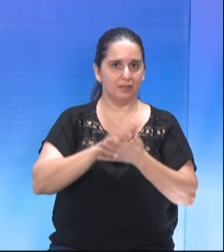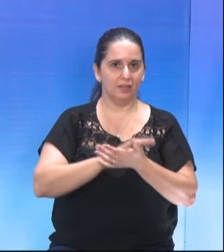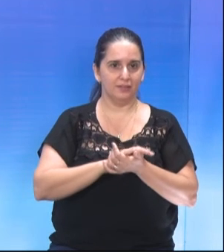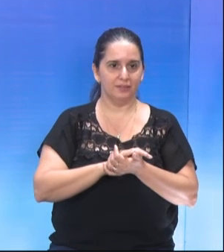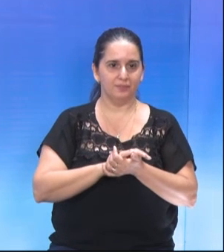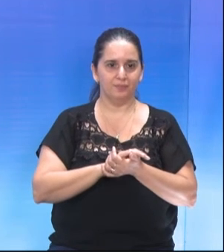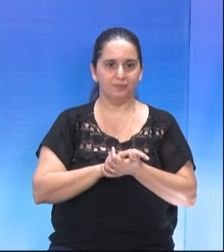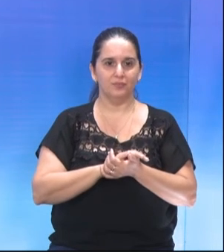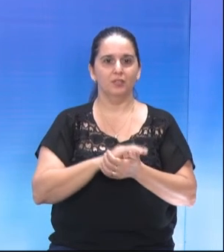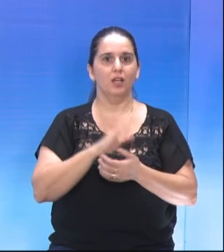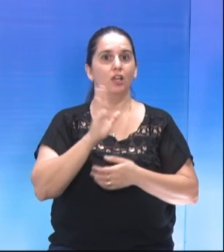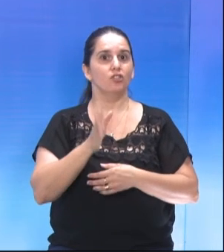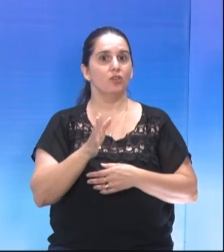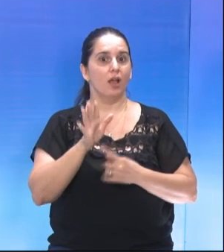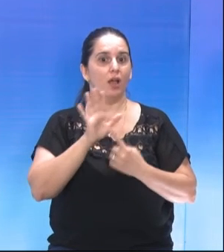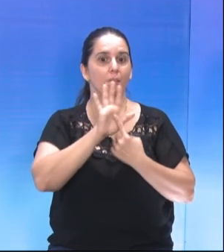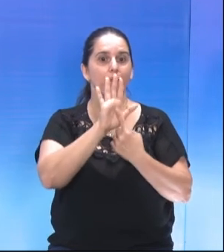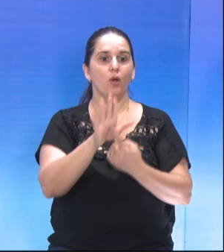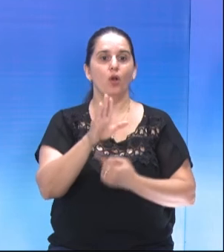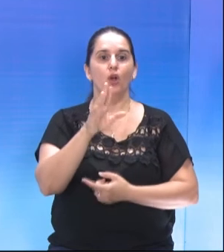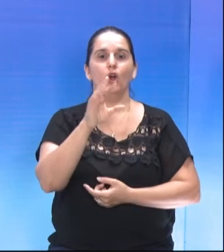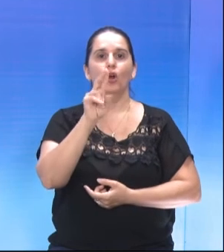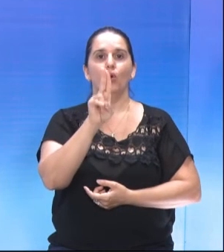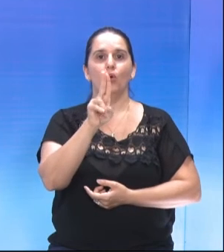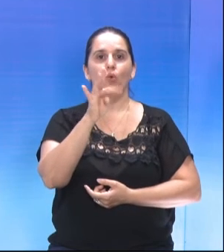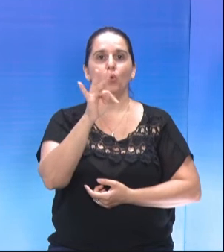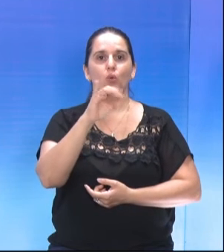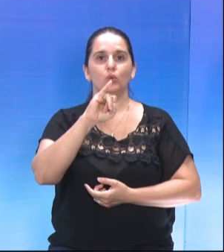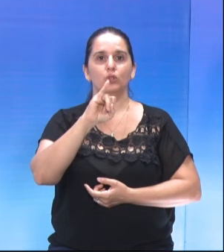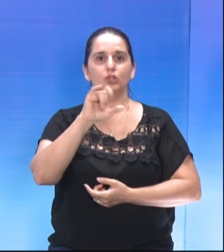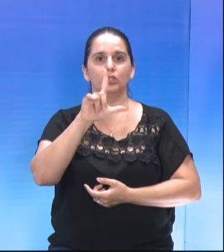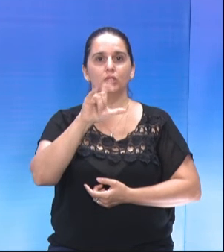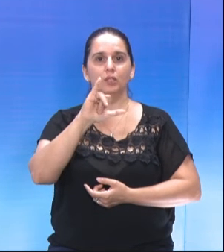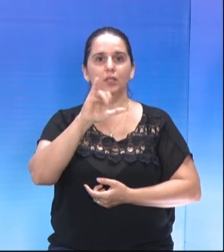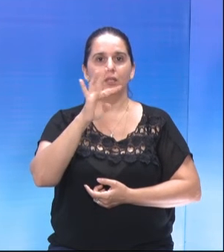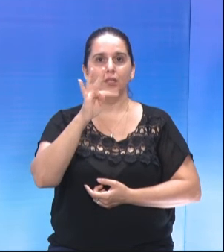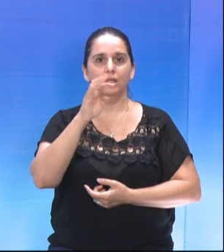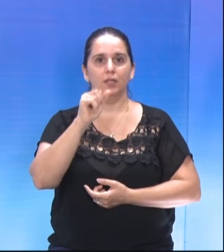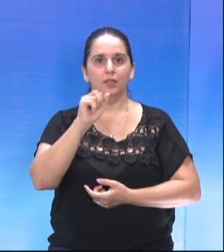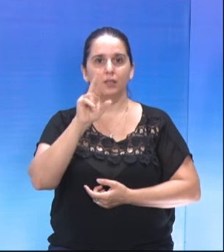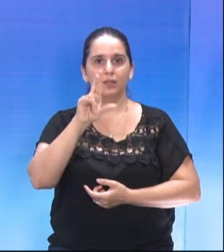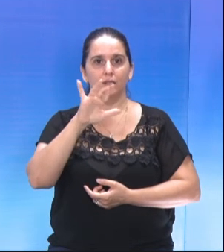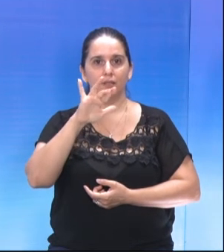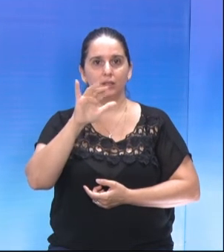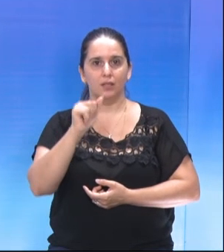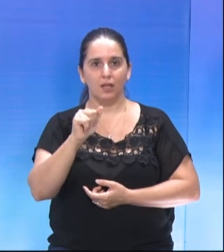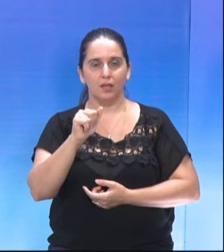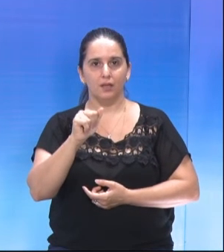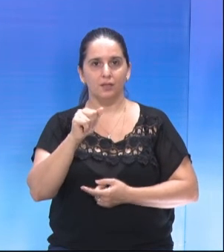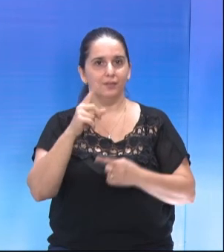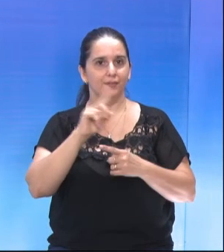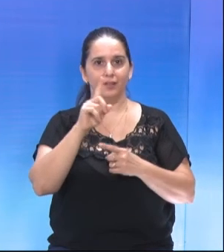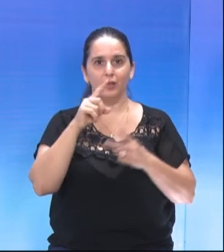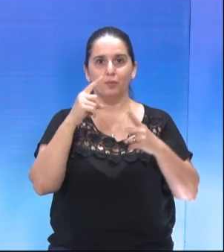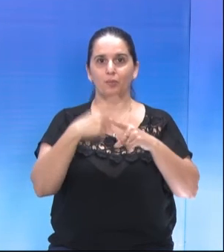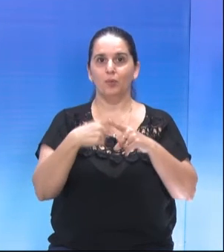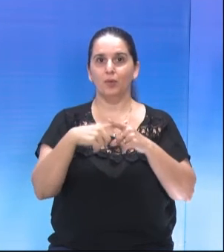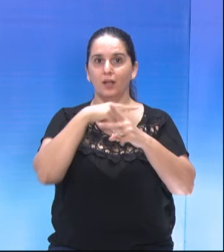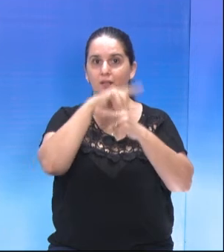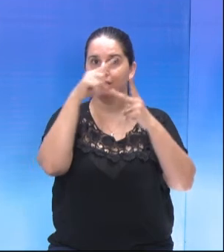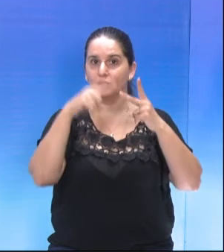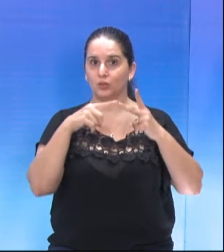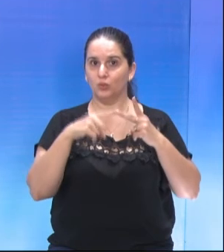tem algo importante. Aqui eu já vou dizer que o objetivo, então, ela se difere da urna